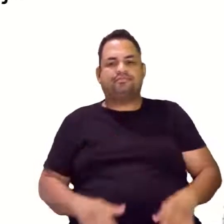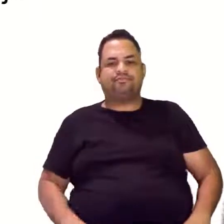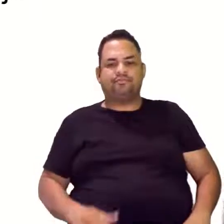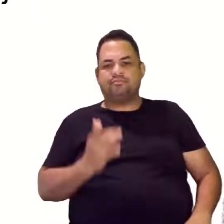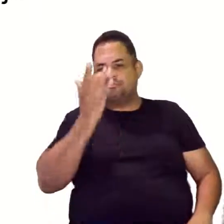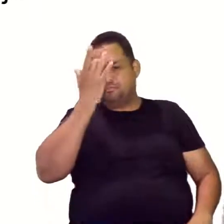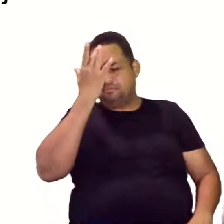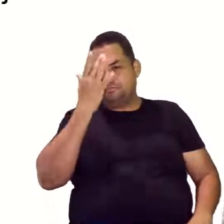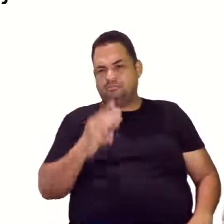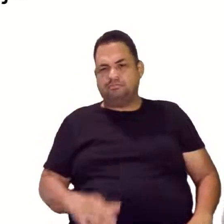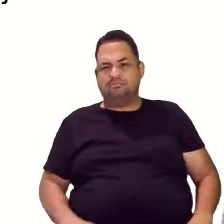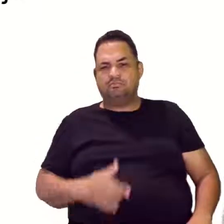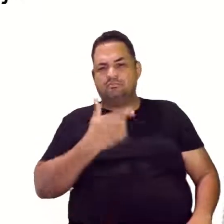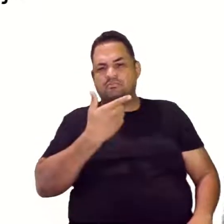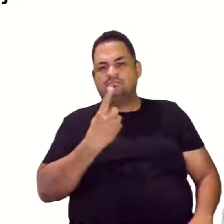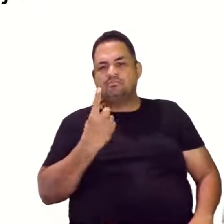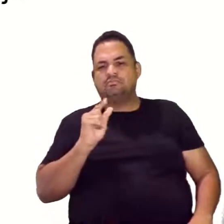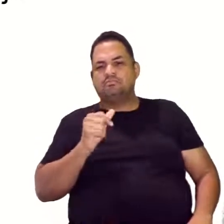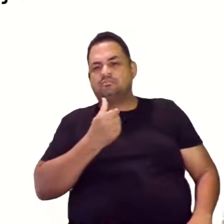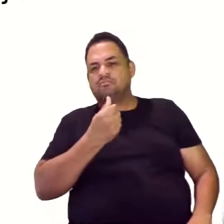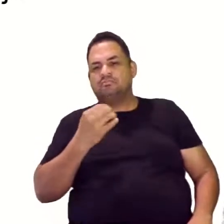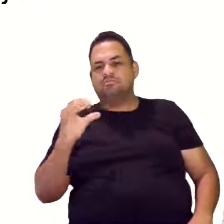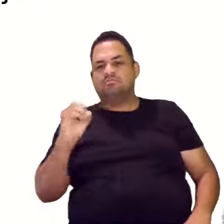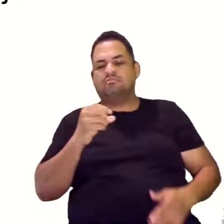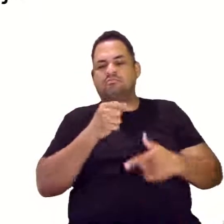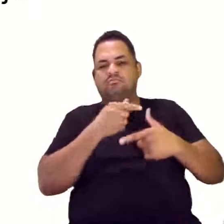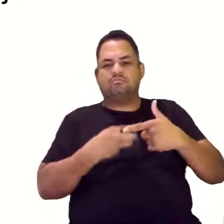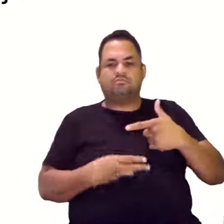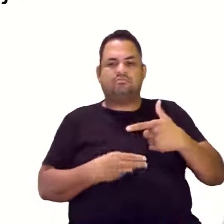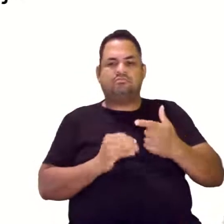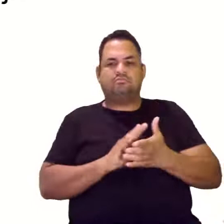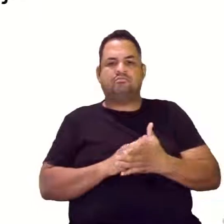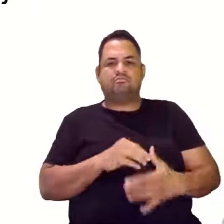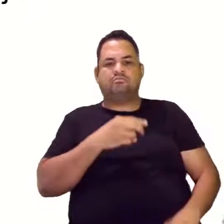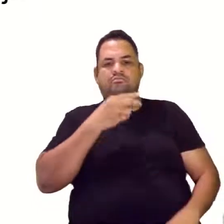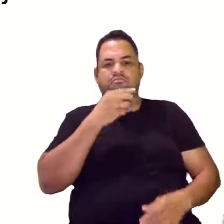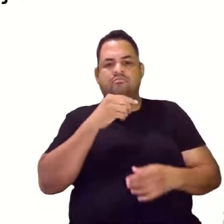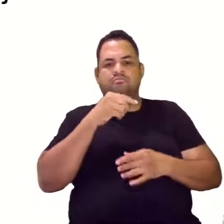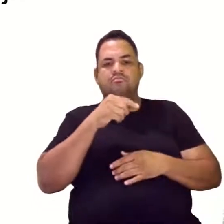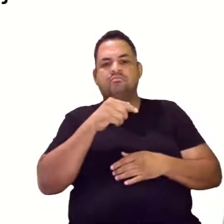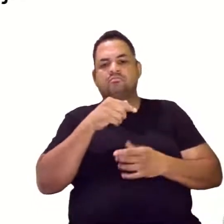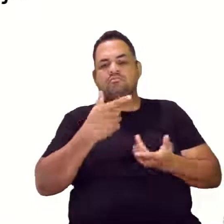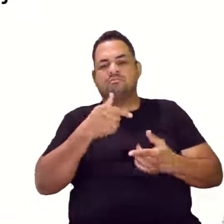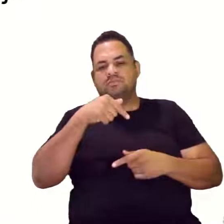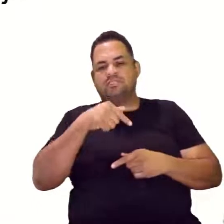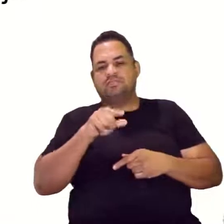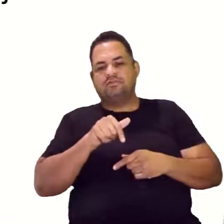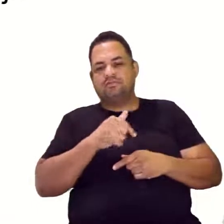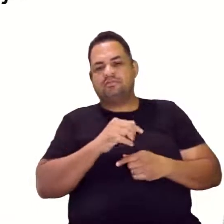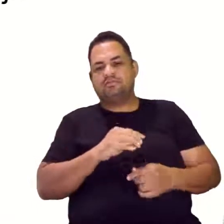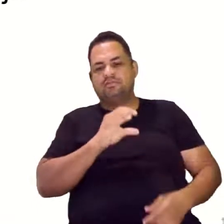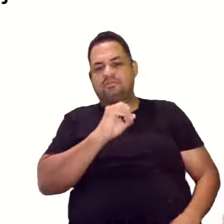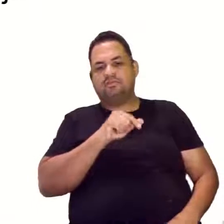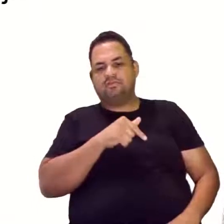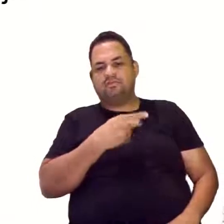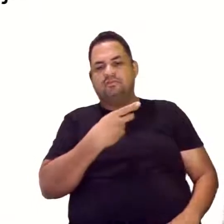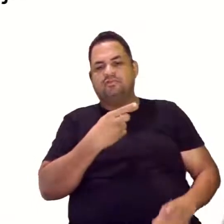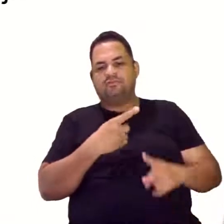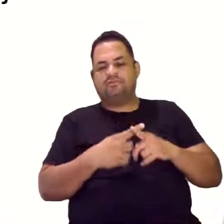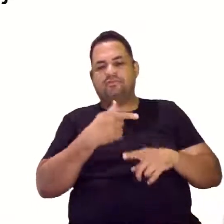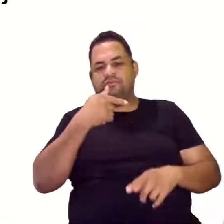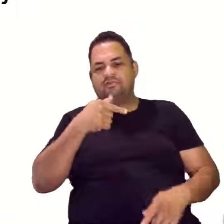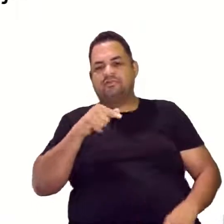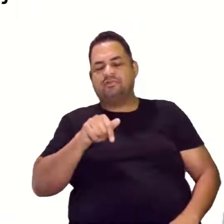tá mais fácil aqui também, ó. 21,6 dividido por 3 é 7,2. Então vai ficar 0,2